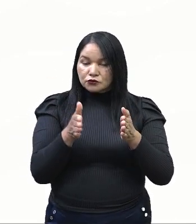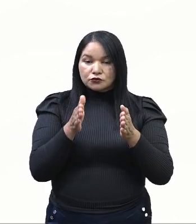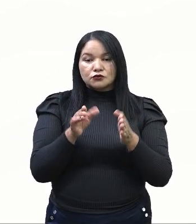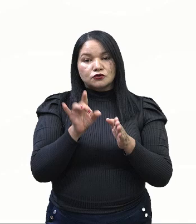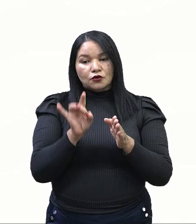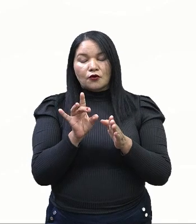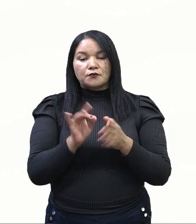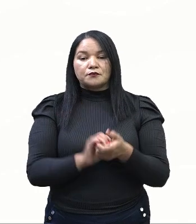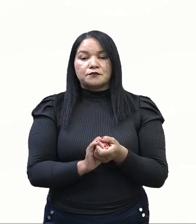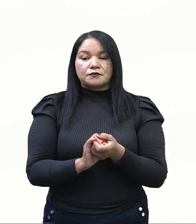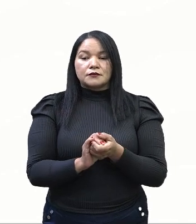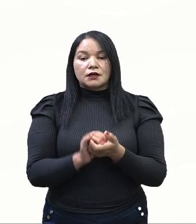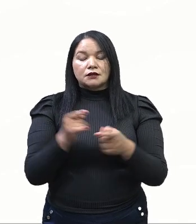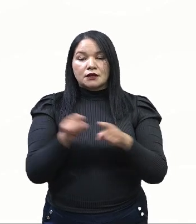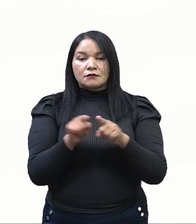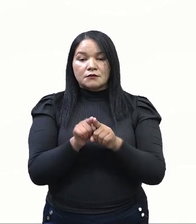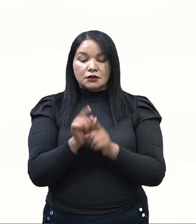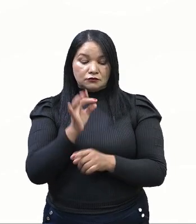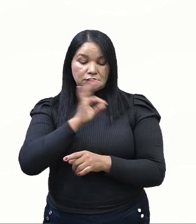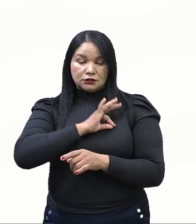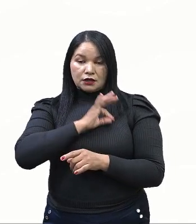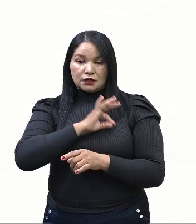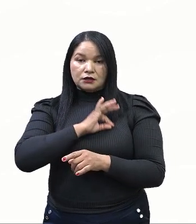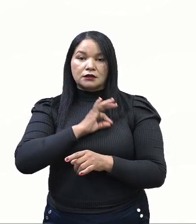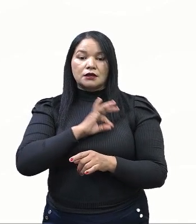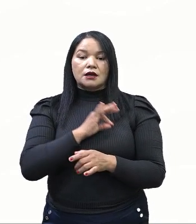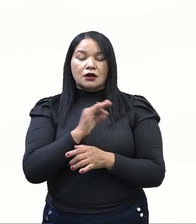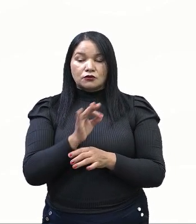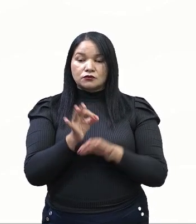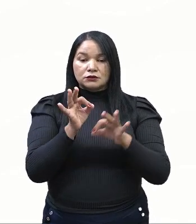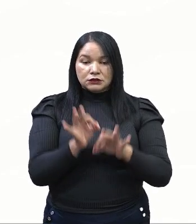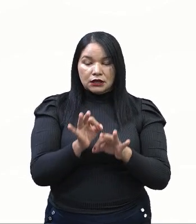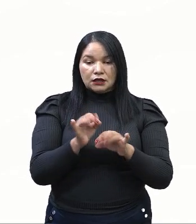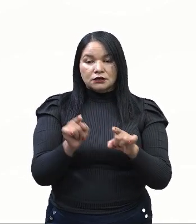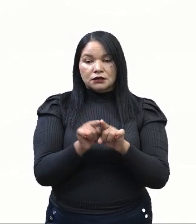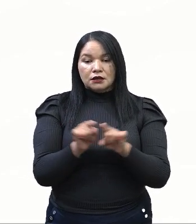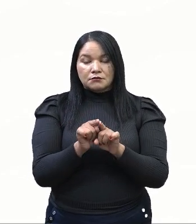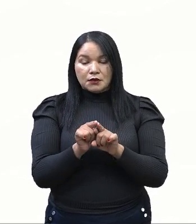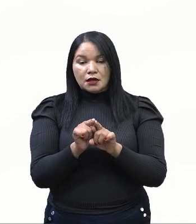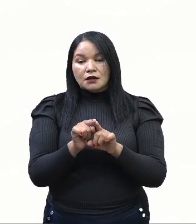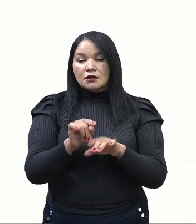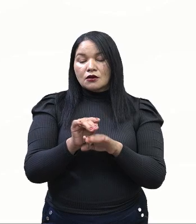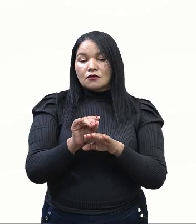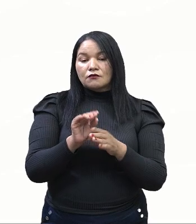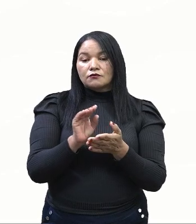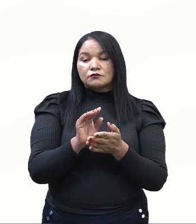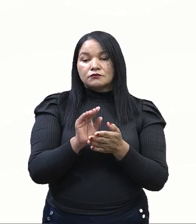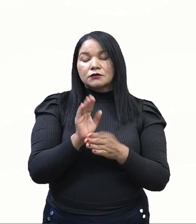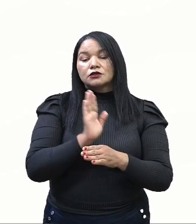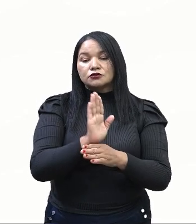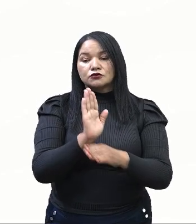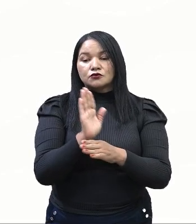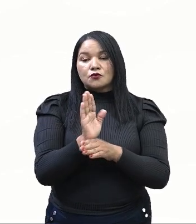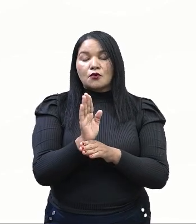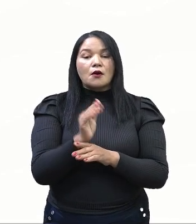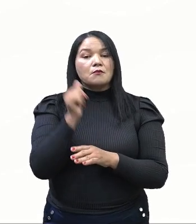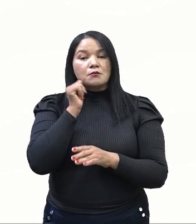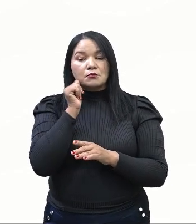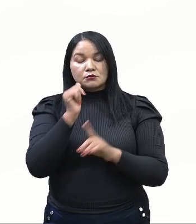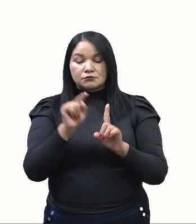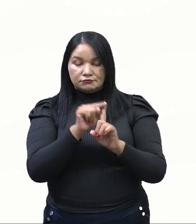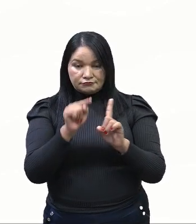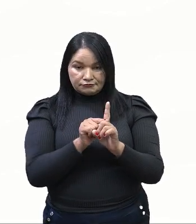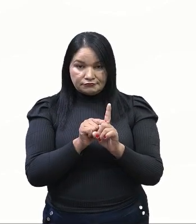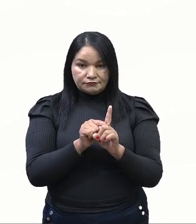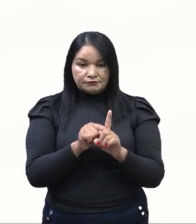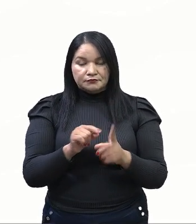fixado um salário mínimo, vai haver ali um auxílio de maternidade para as mulheres.